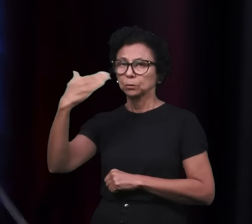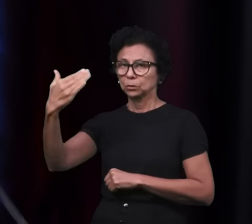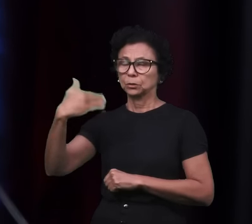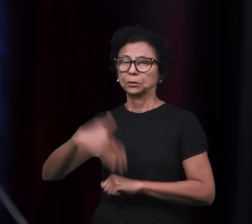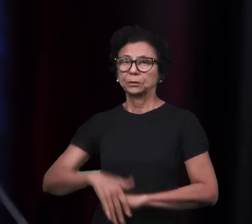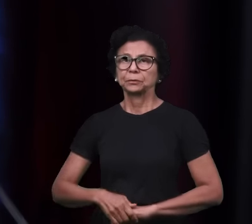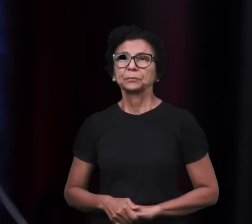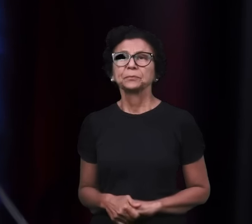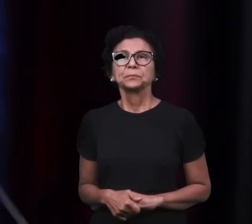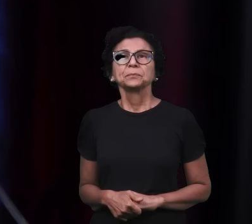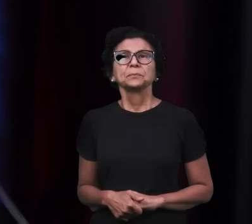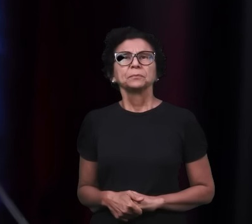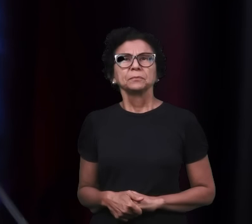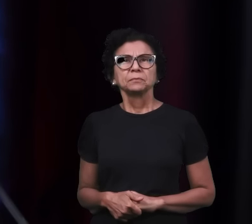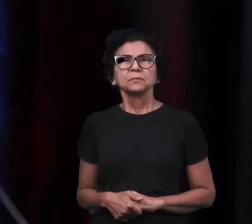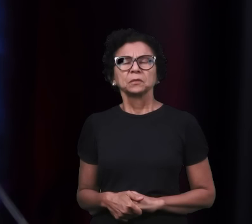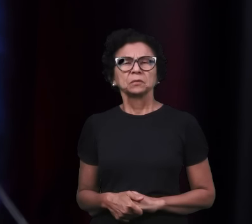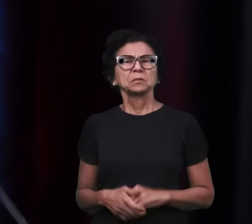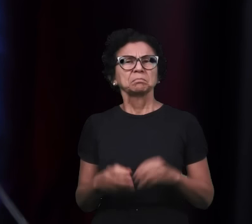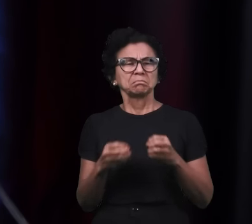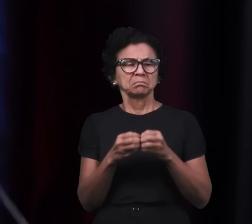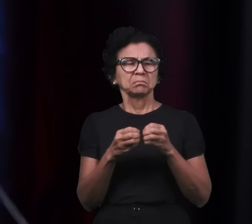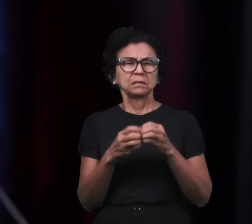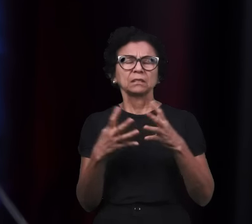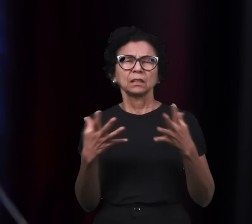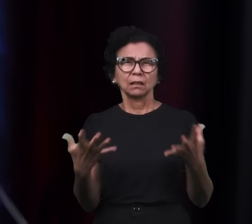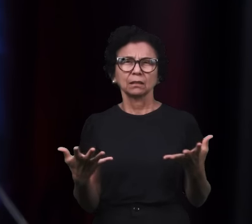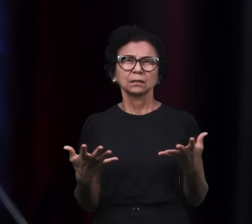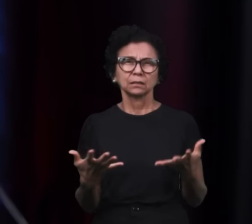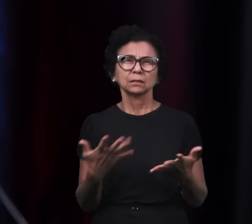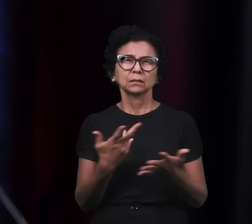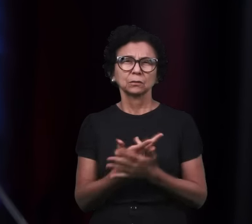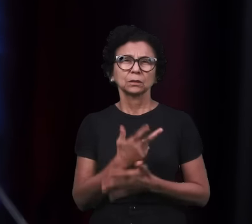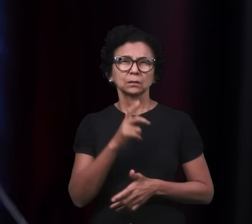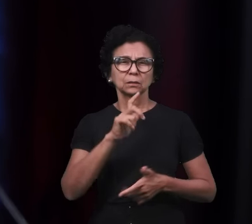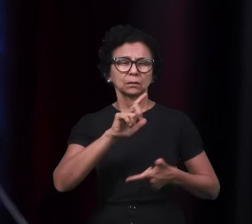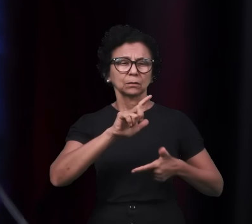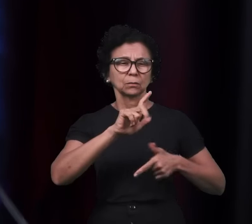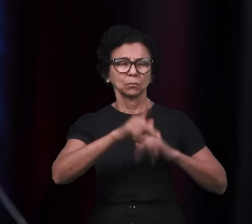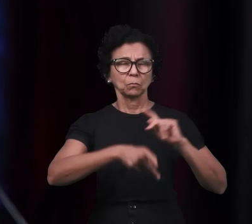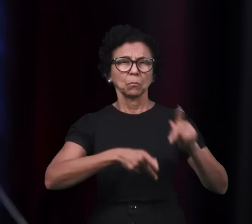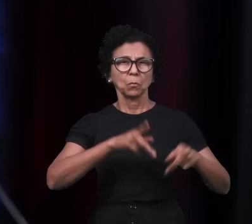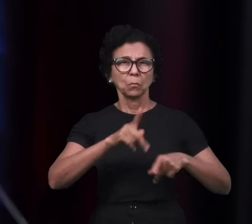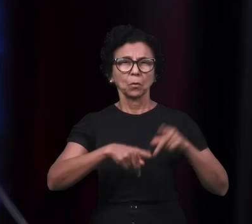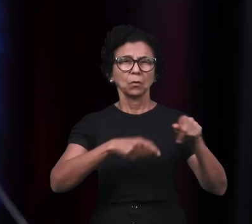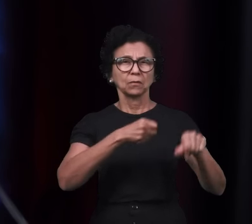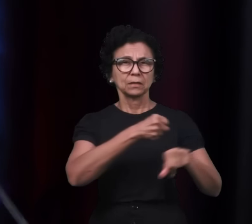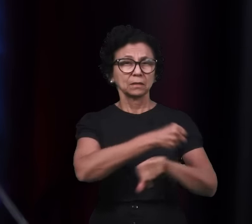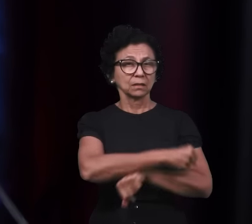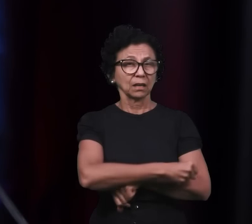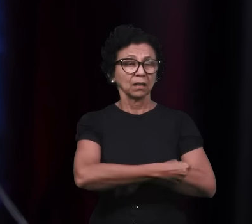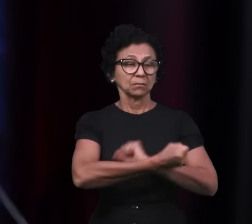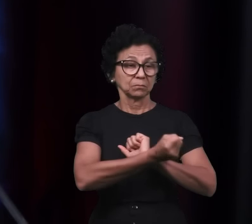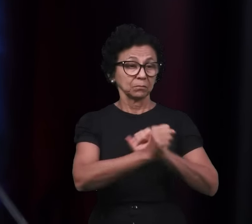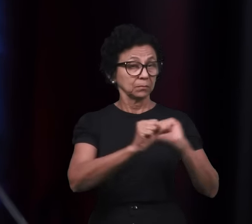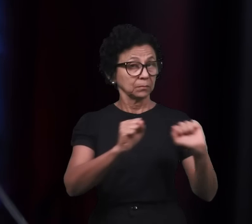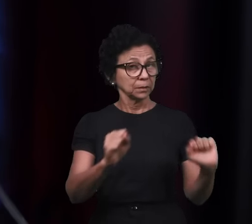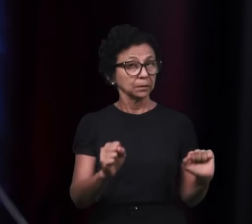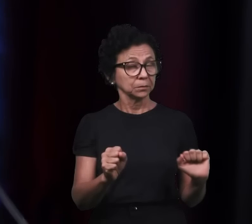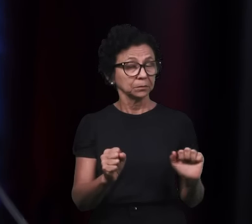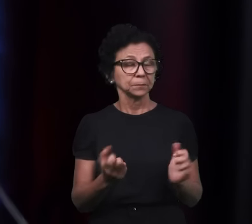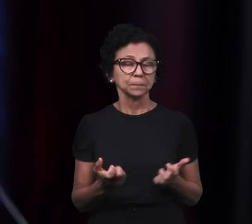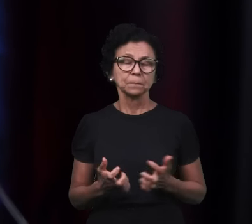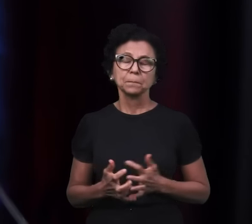algo extraordinário, né? Onde Deus se revela ali agora ao povo de uma forma maravilhosa e